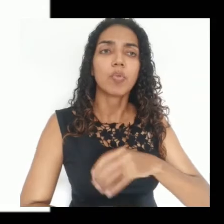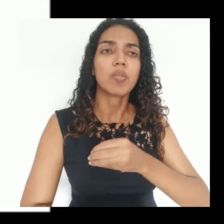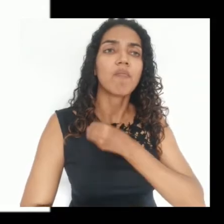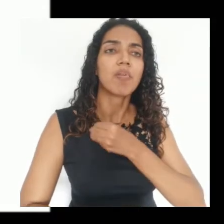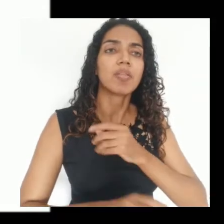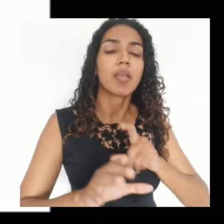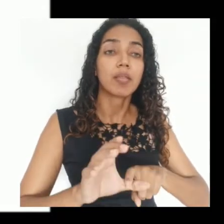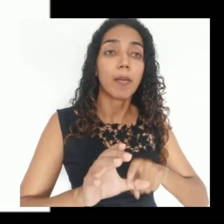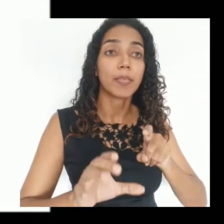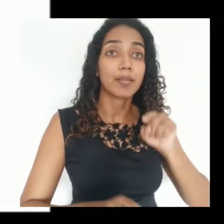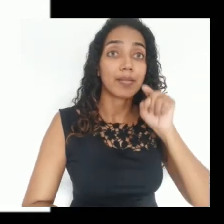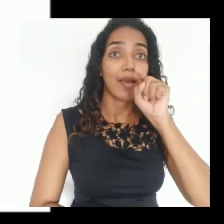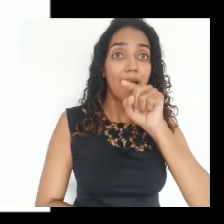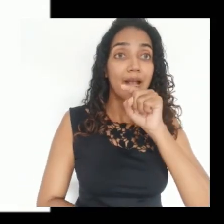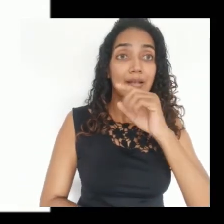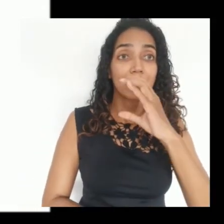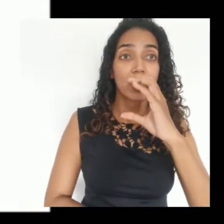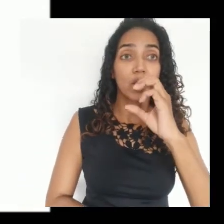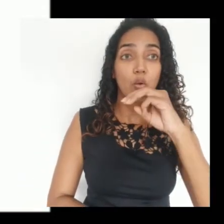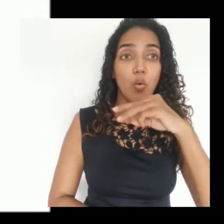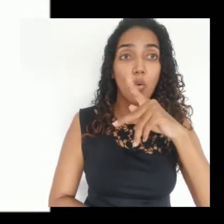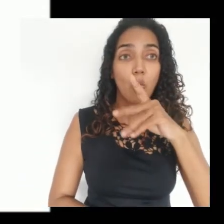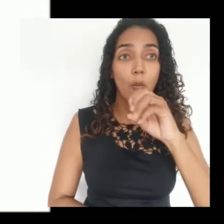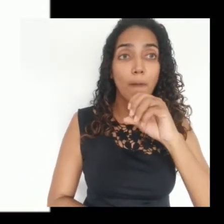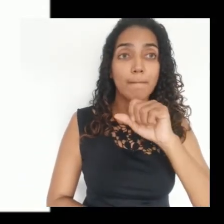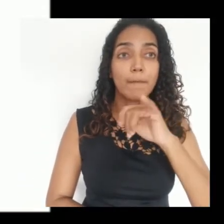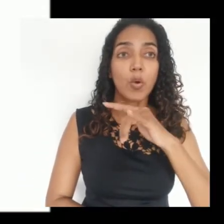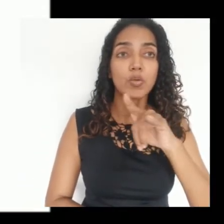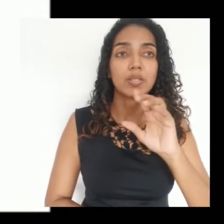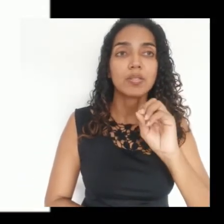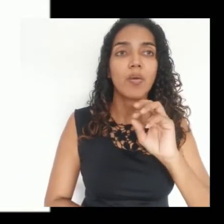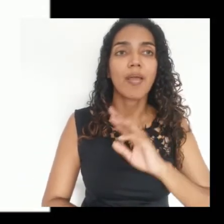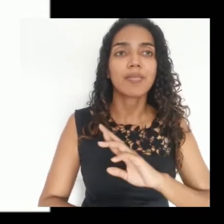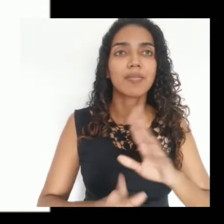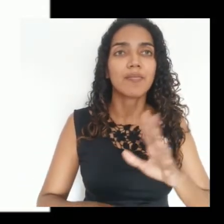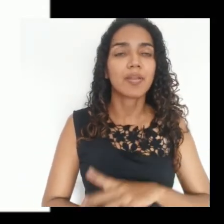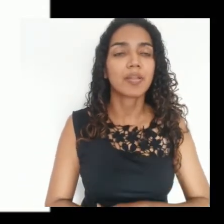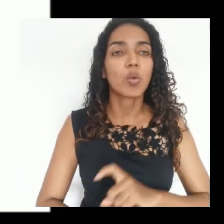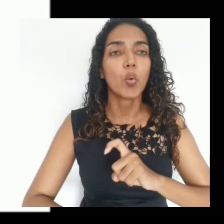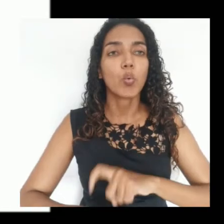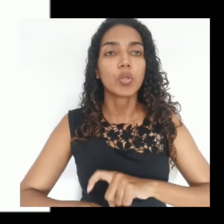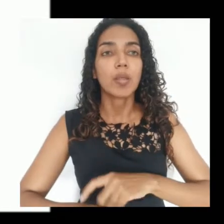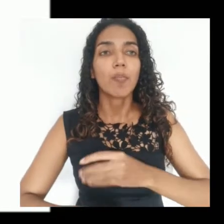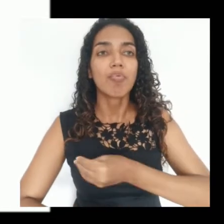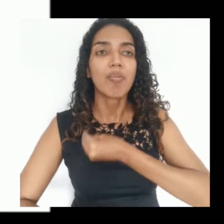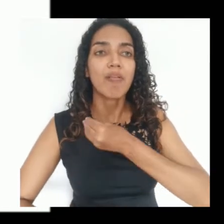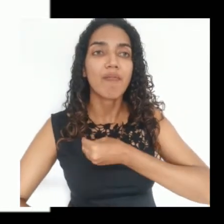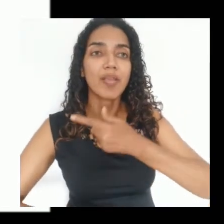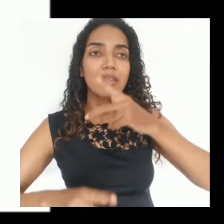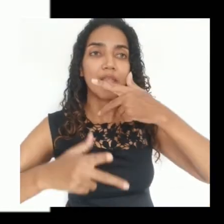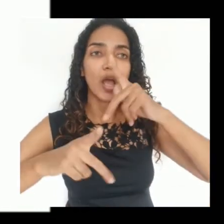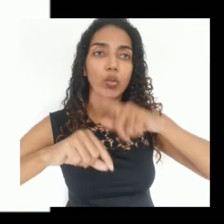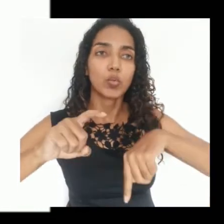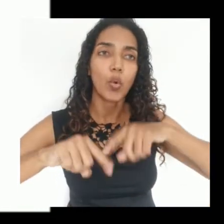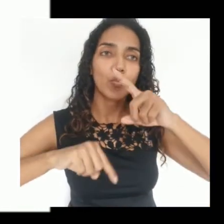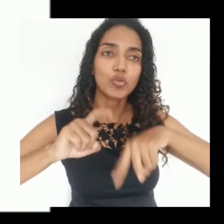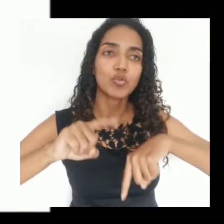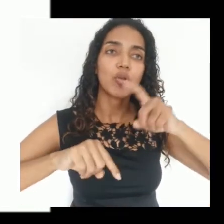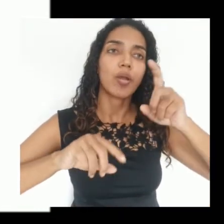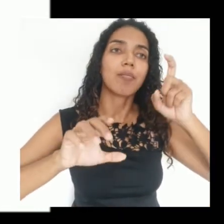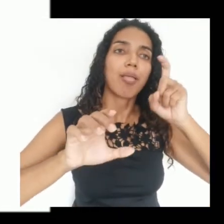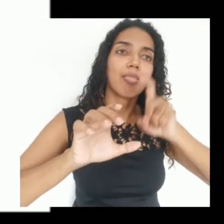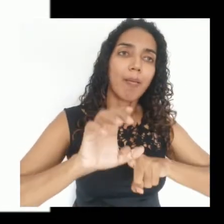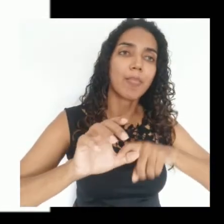são dependentes. O todo determina a existência das suas partes. Não pode